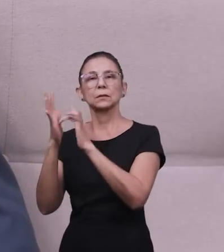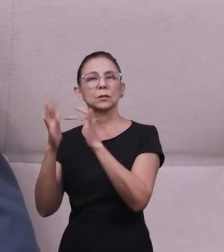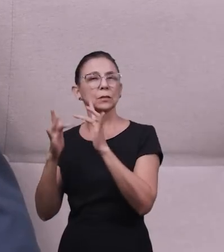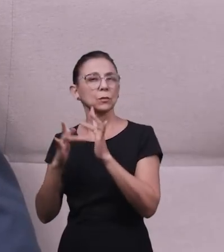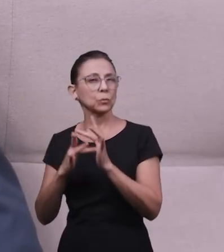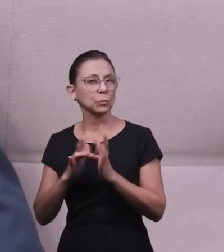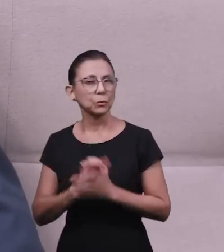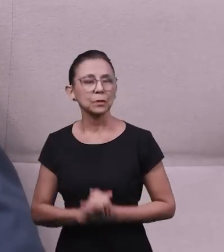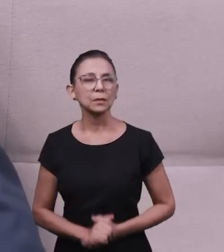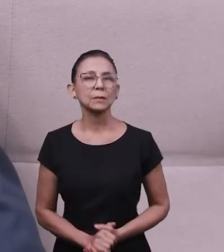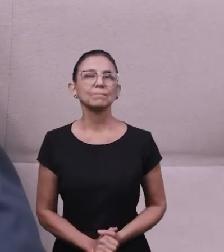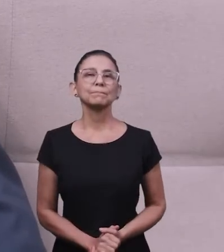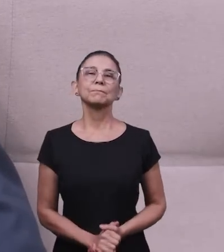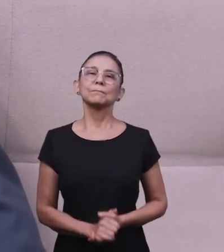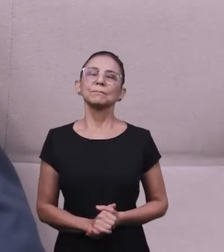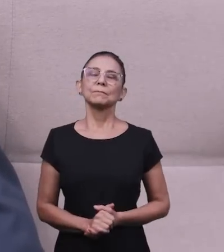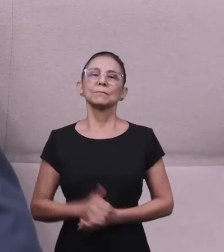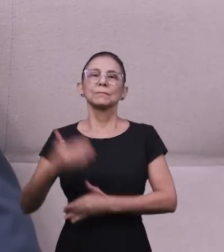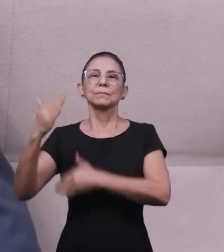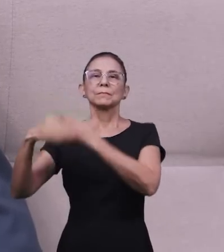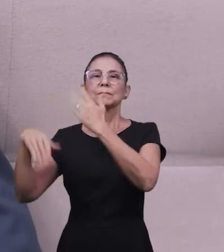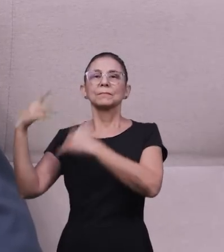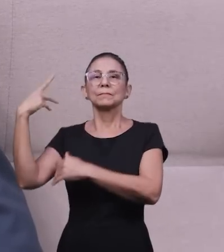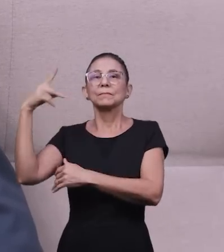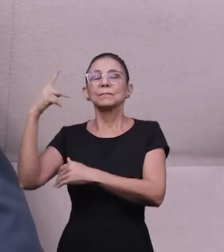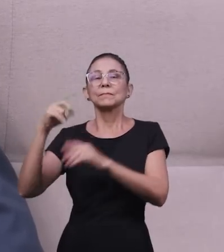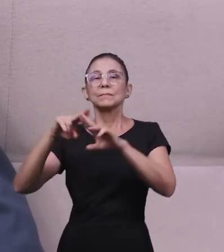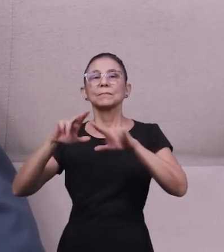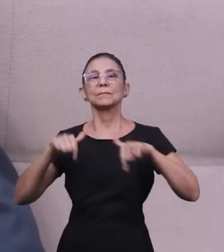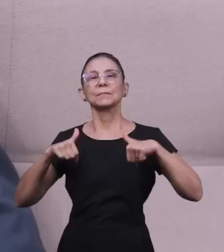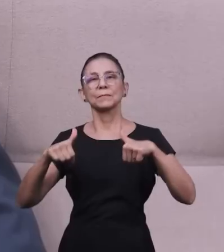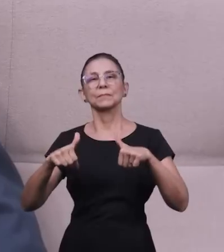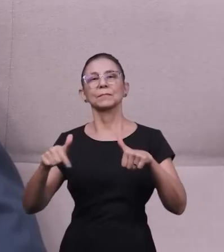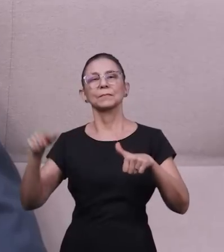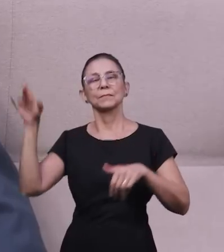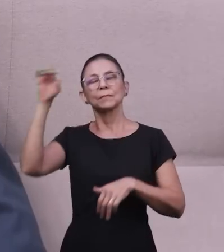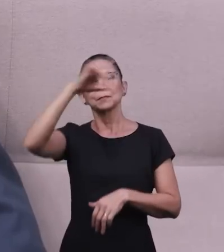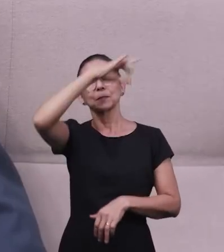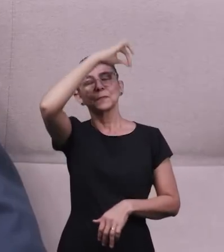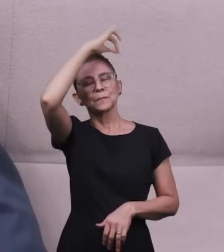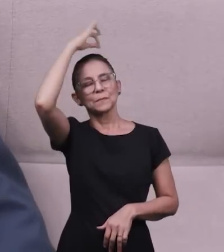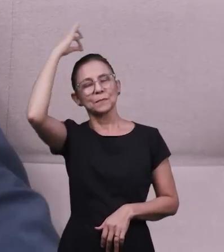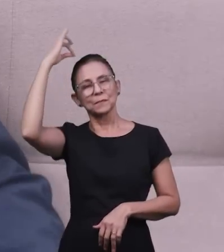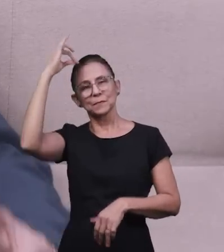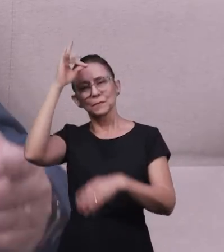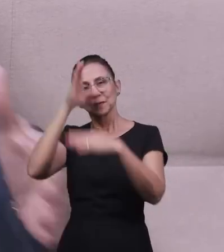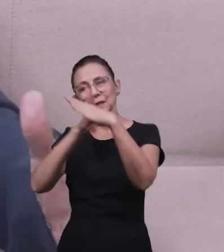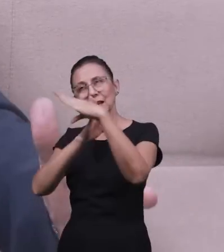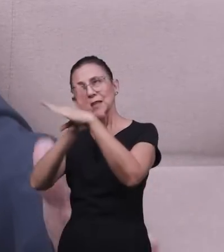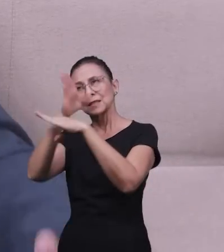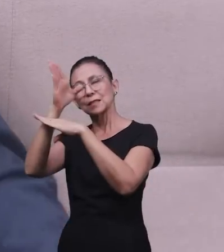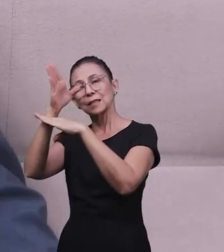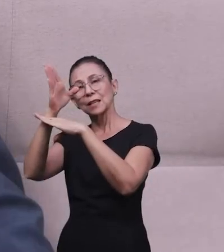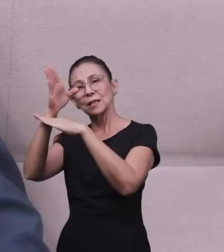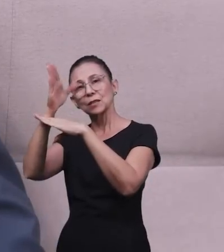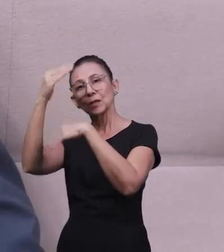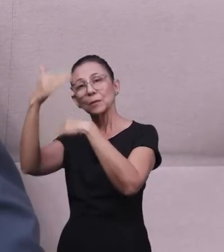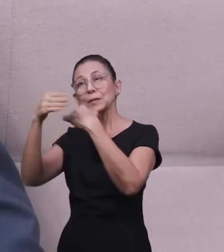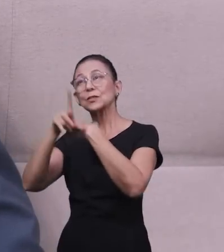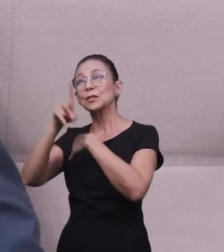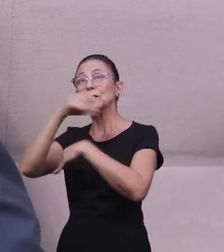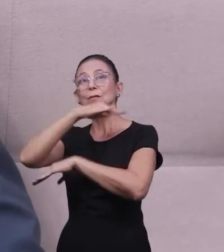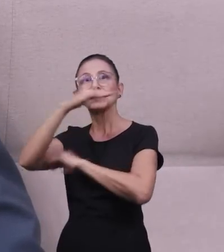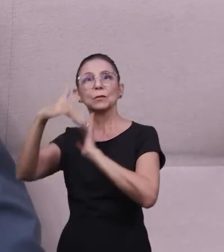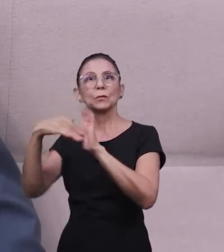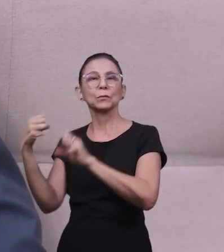Jesus, na presença dele, através da ação do Espírito Santo, nós temos acesso à